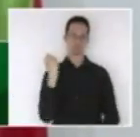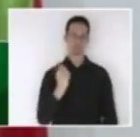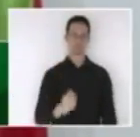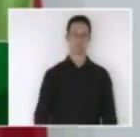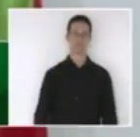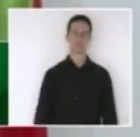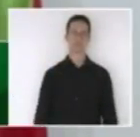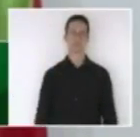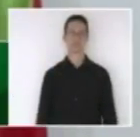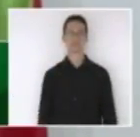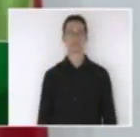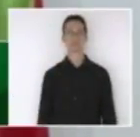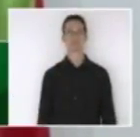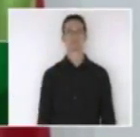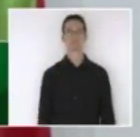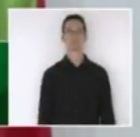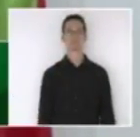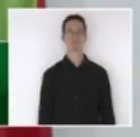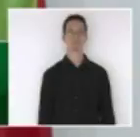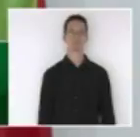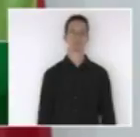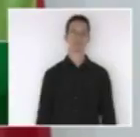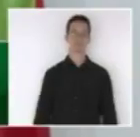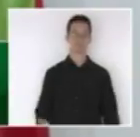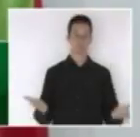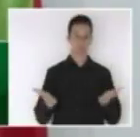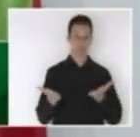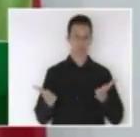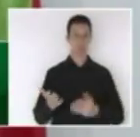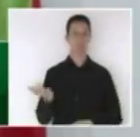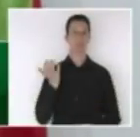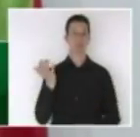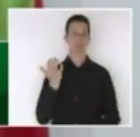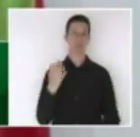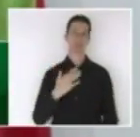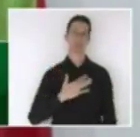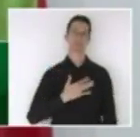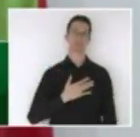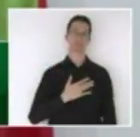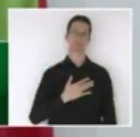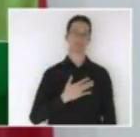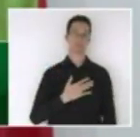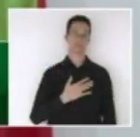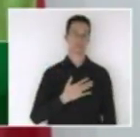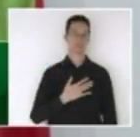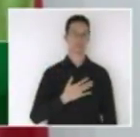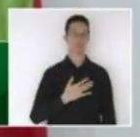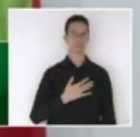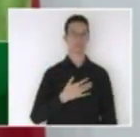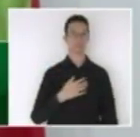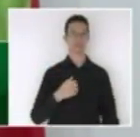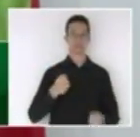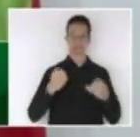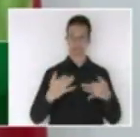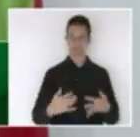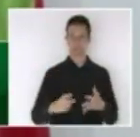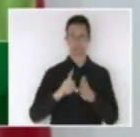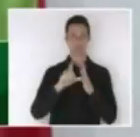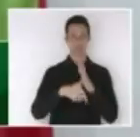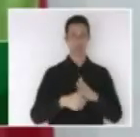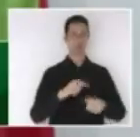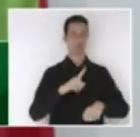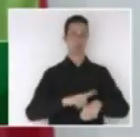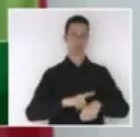Mas eu quero, senhor presidente, trazer essa tribuna hoje. Aqui a pouco, às 10 horas, nós vamos ter um momento